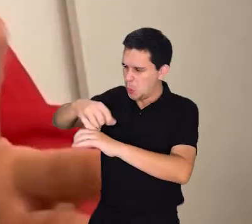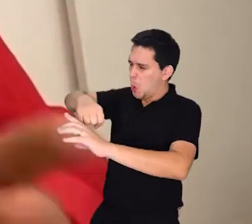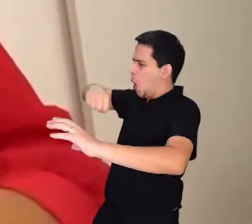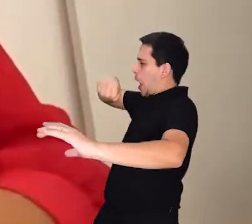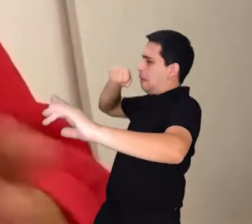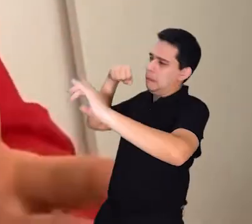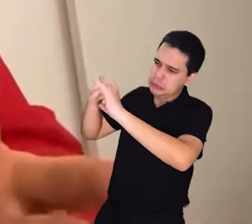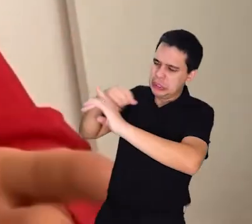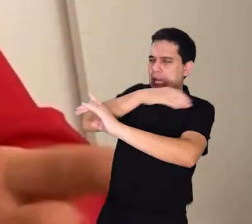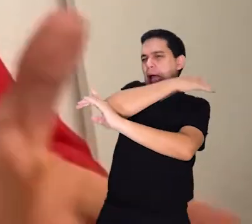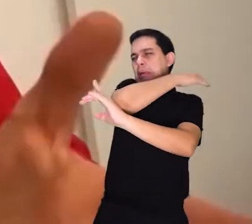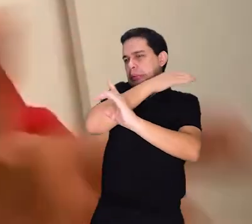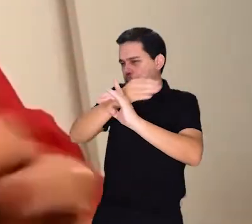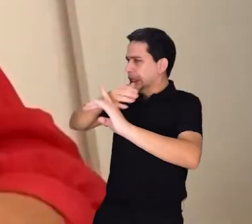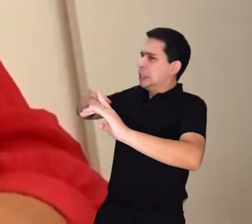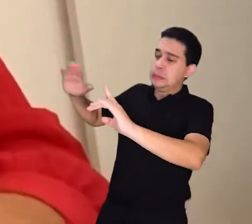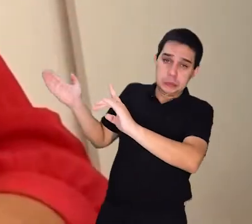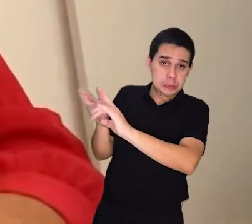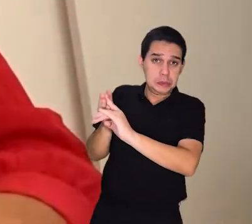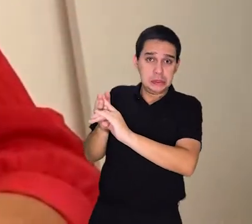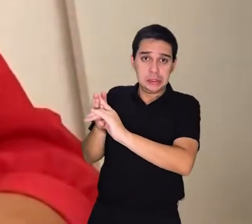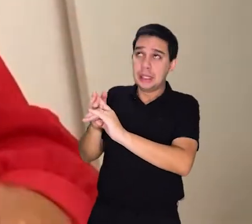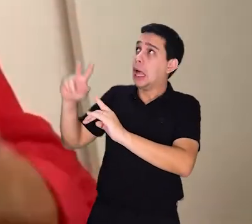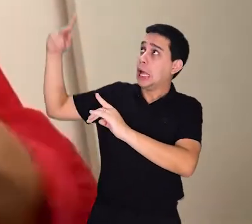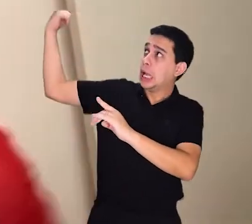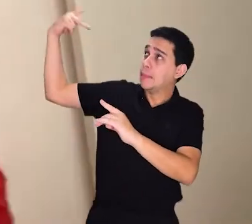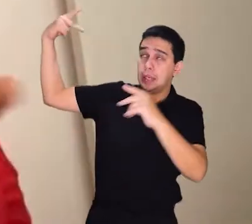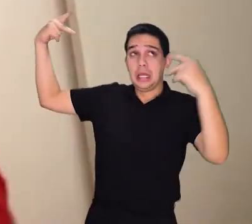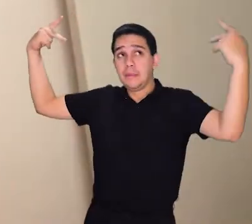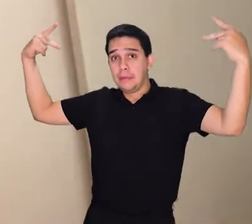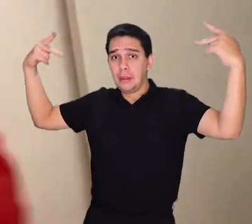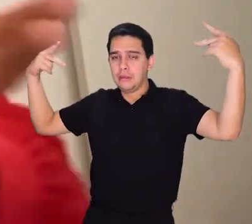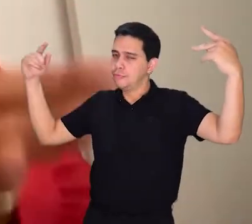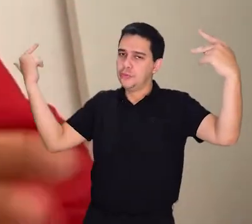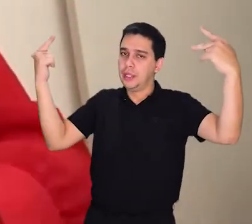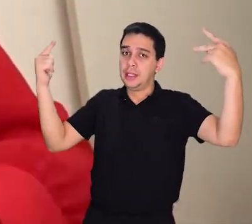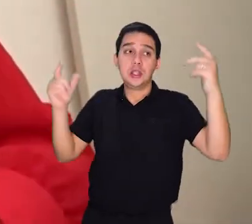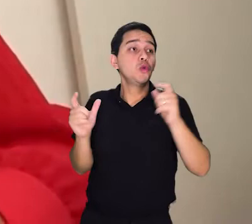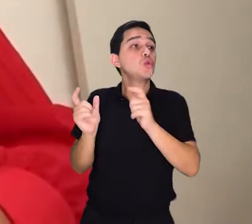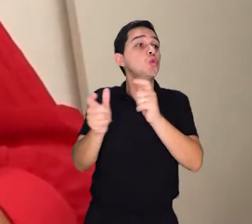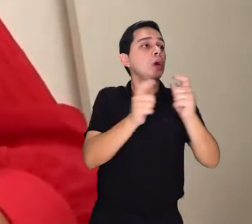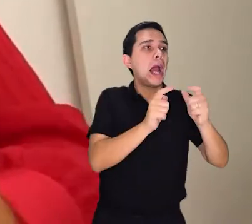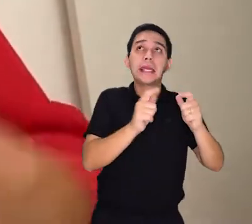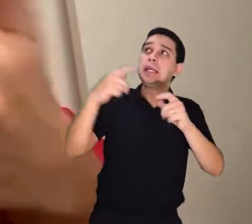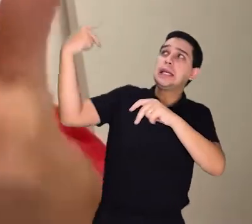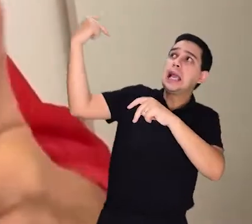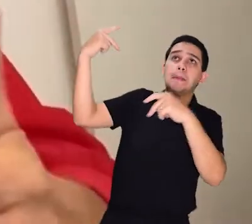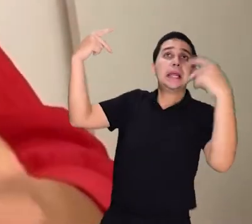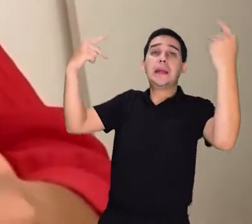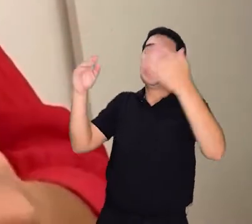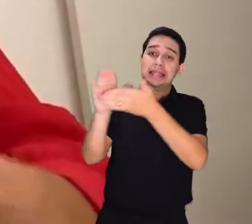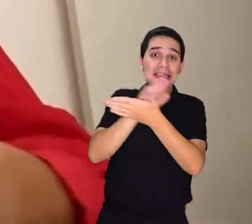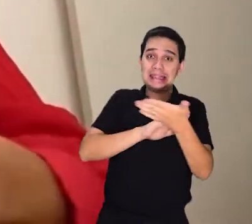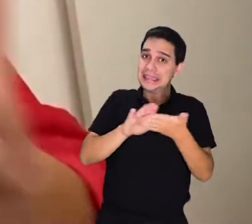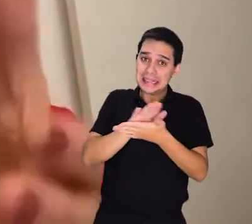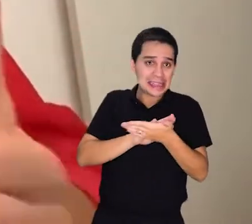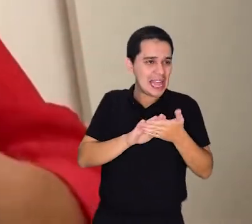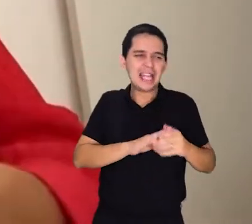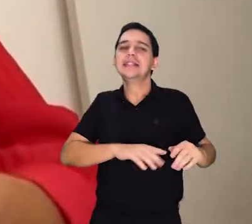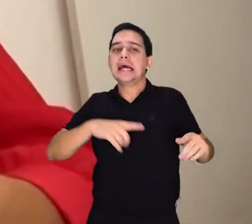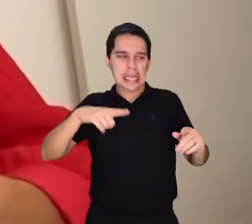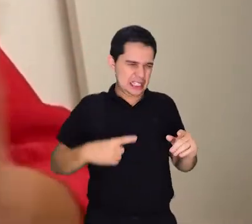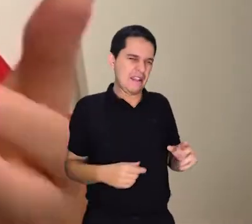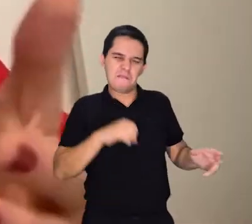agressões elas não são filmadas, porque nesses pontos, né, se levam em pontos cegos, mas pela movimentação e